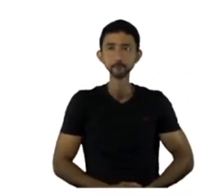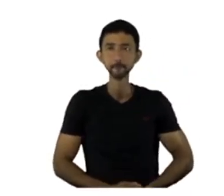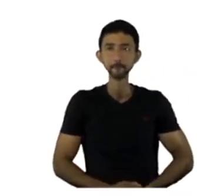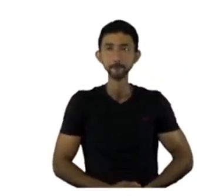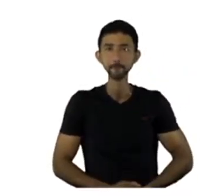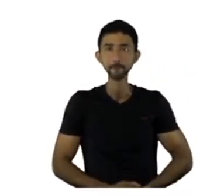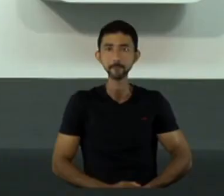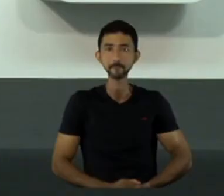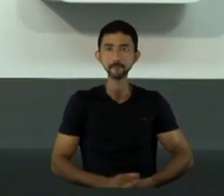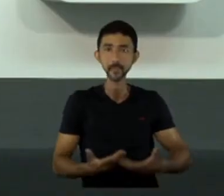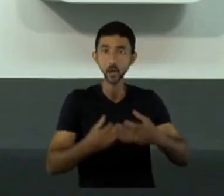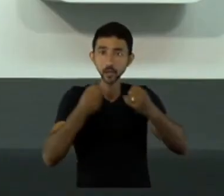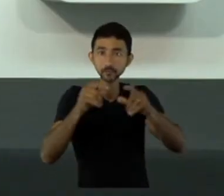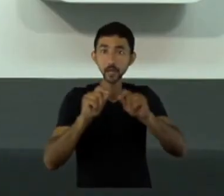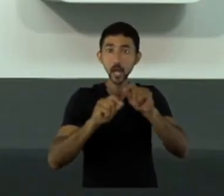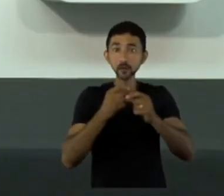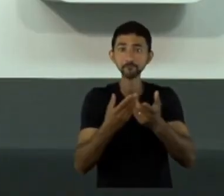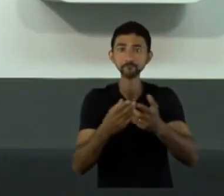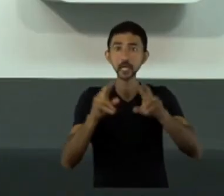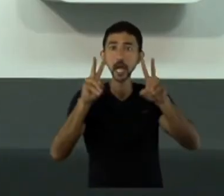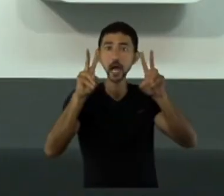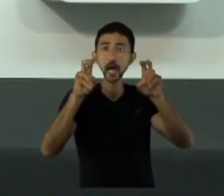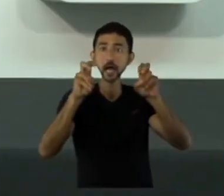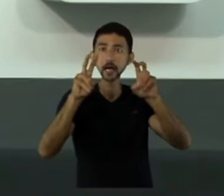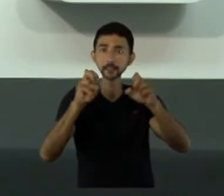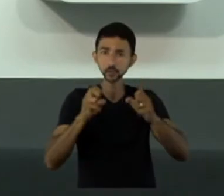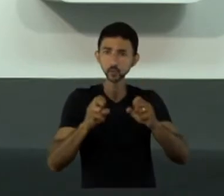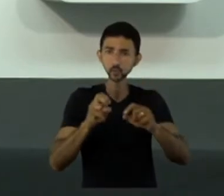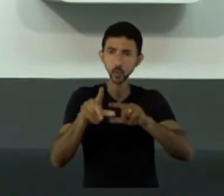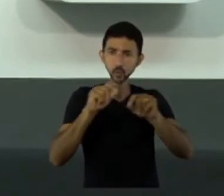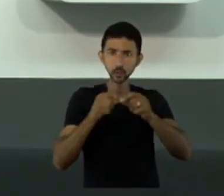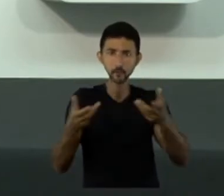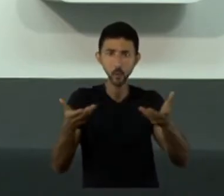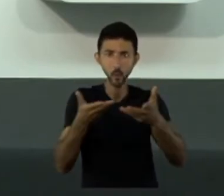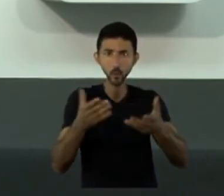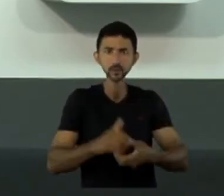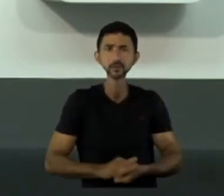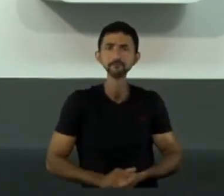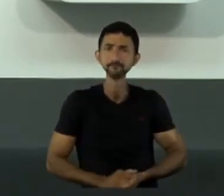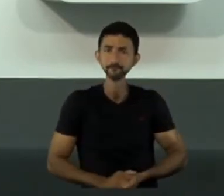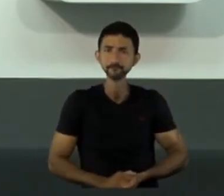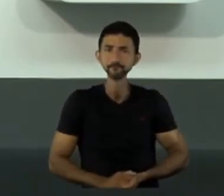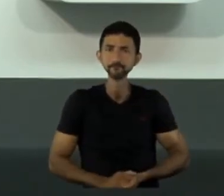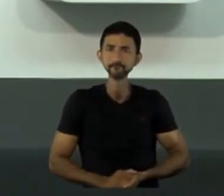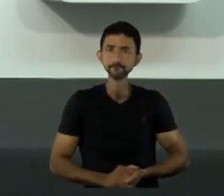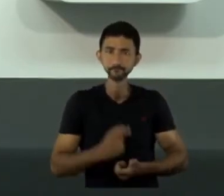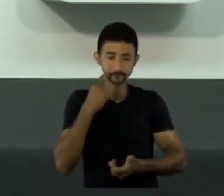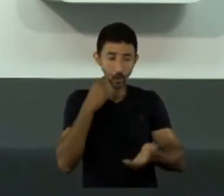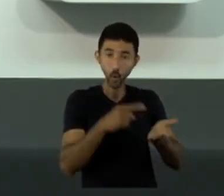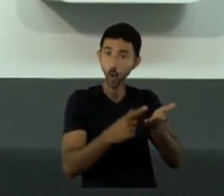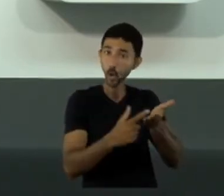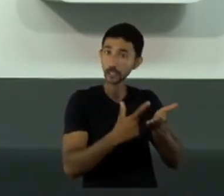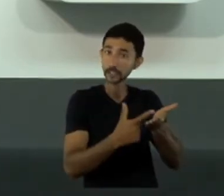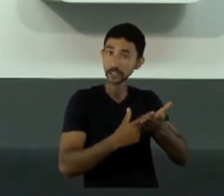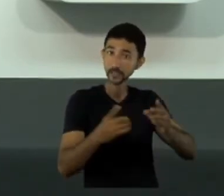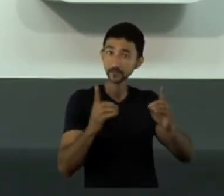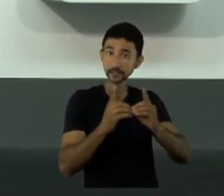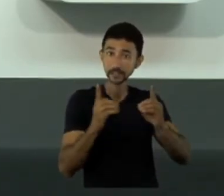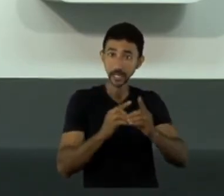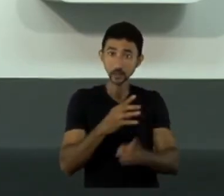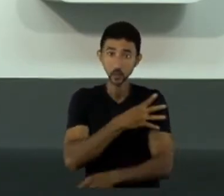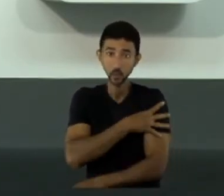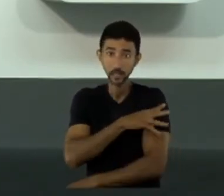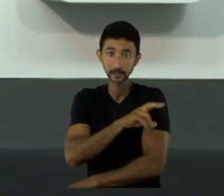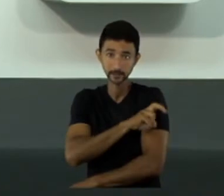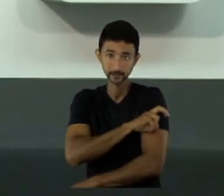falar um pouquinho sobre os assuntos que nós escolhemos para hoje, que está aí no seu livro didático do 4º e do